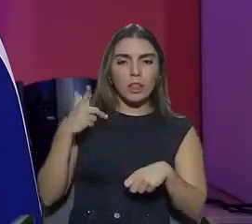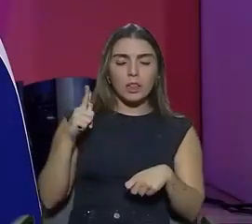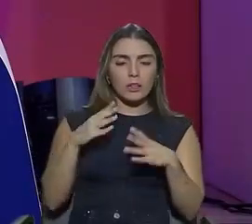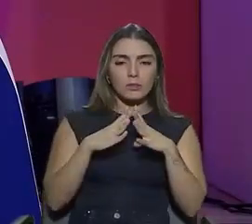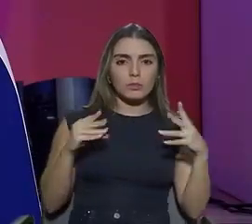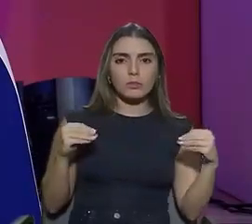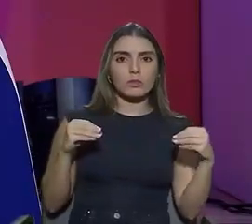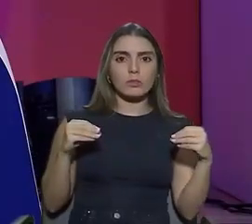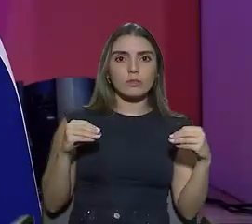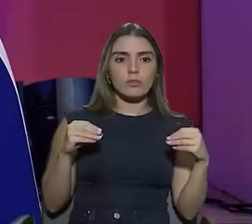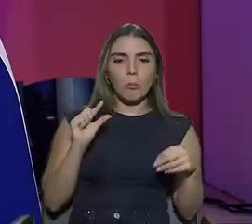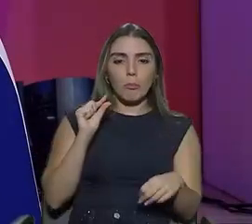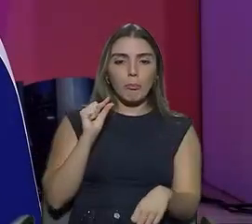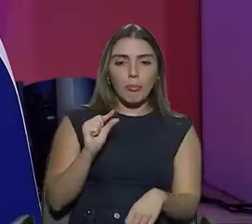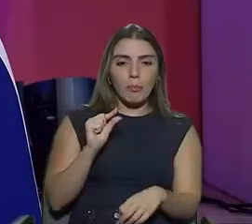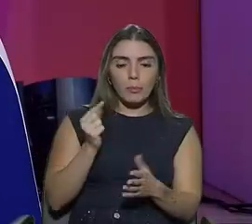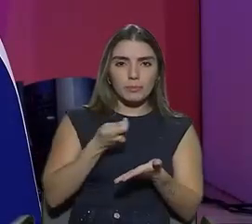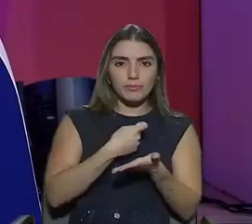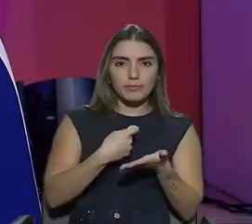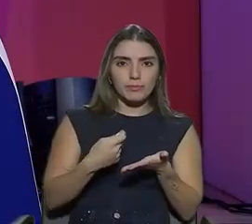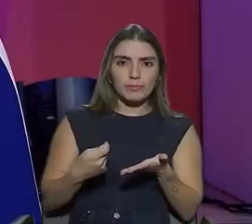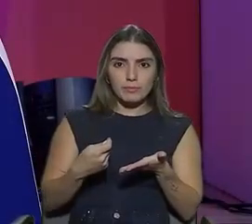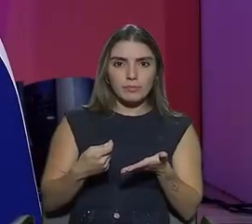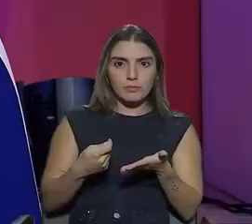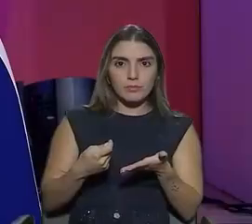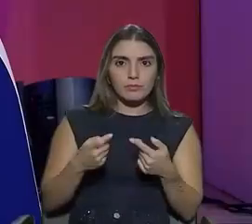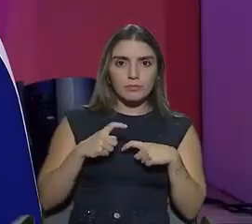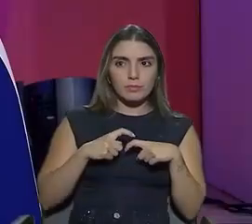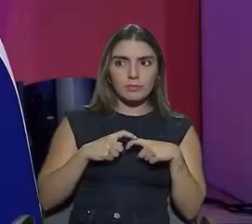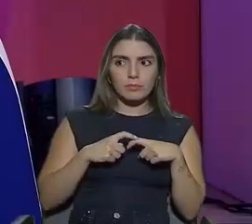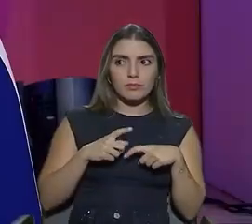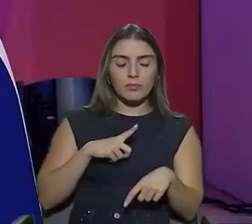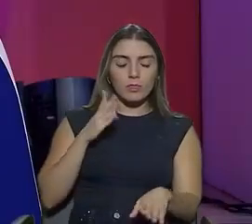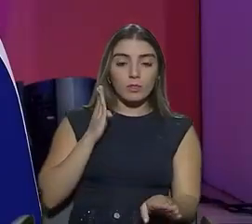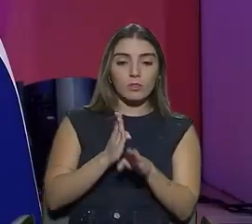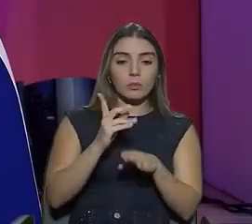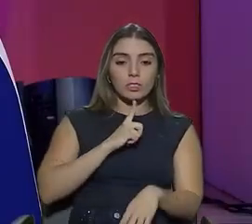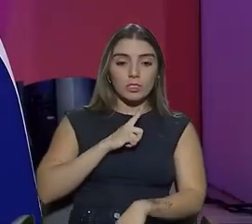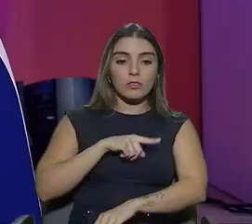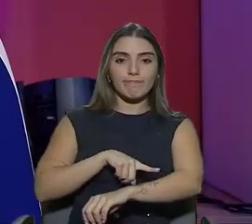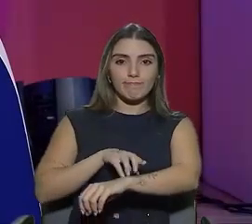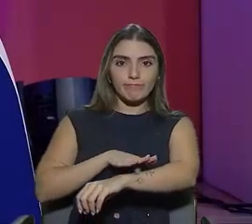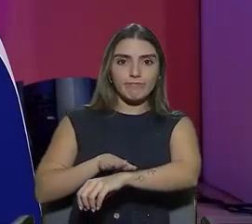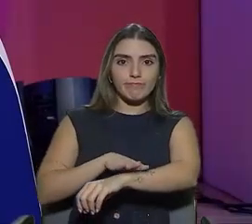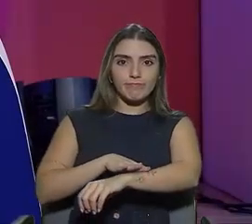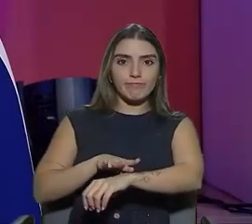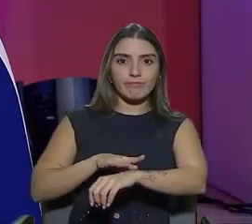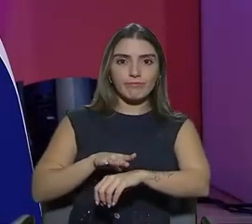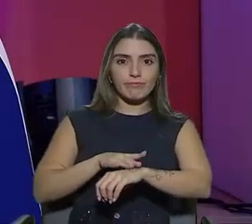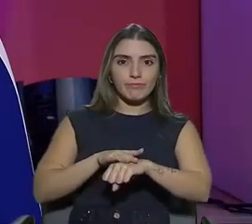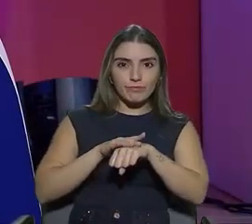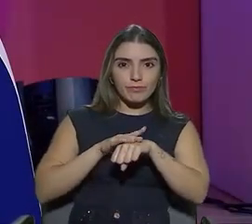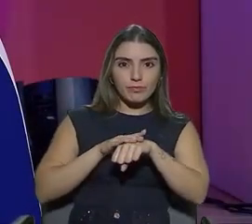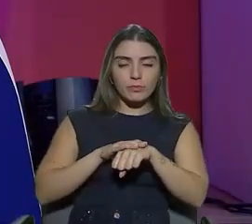e desembocou que eu tive uma dermatite severa naquele momento que eu ia fazer uma apresentação. Aí a Conceição veio daquele jeito dela,